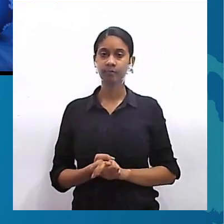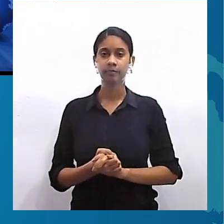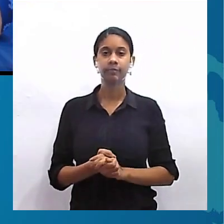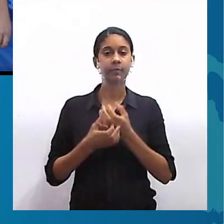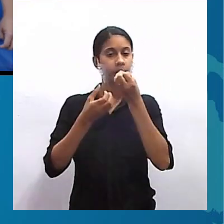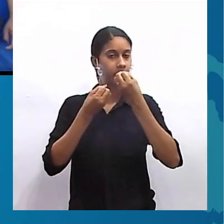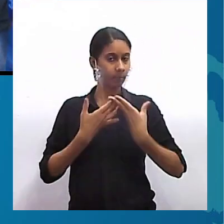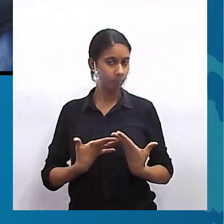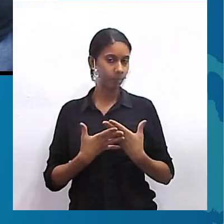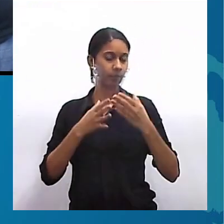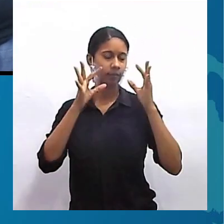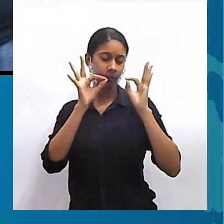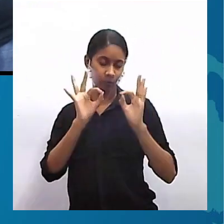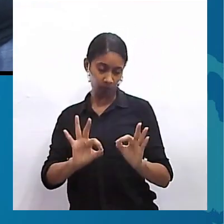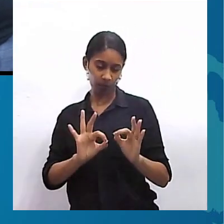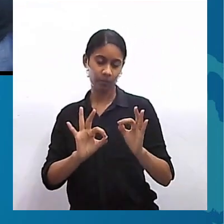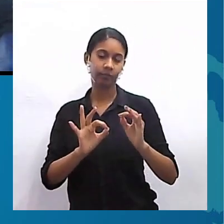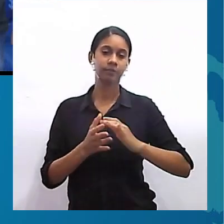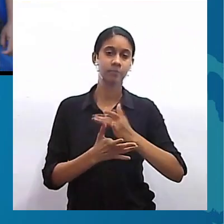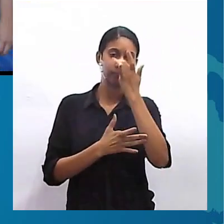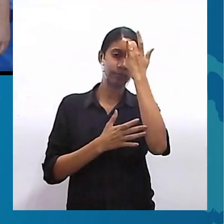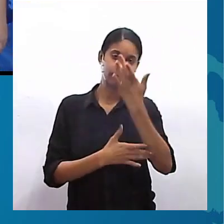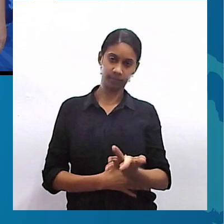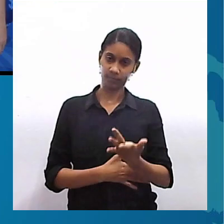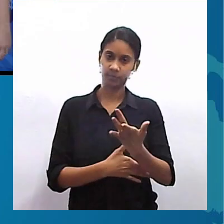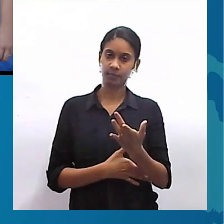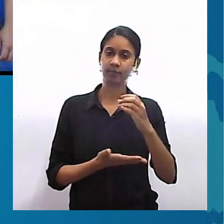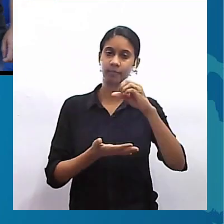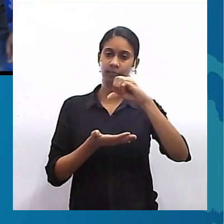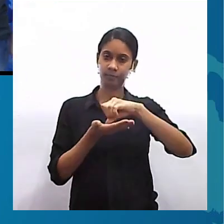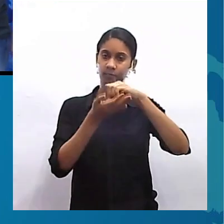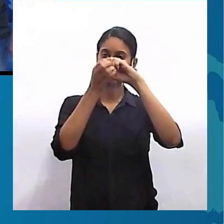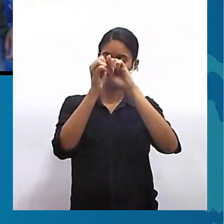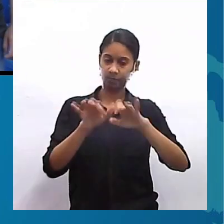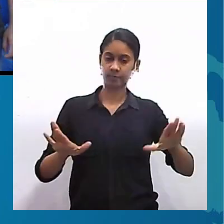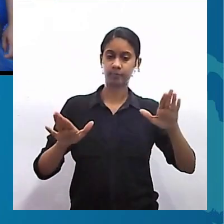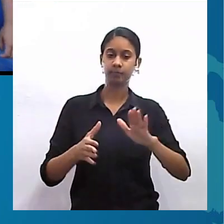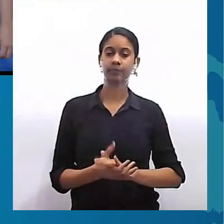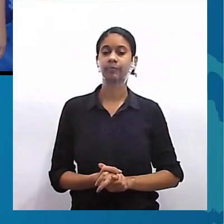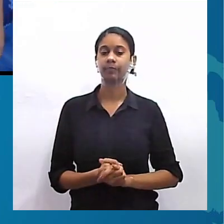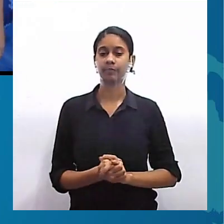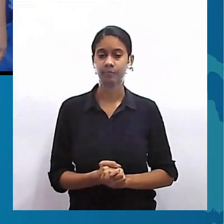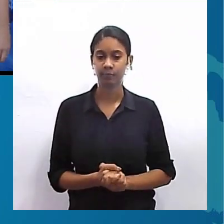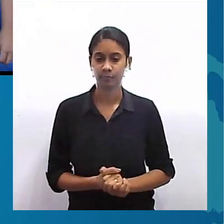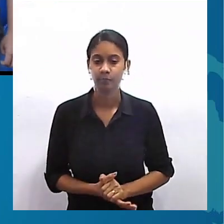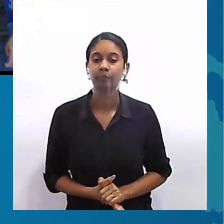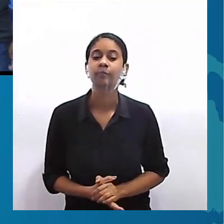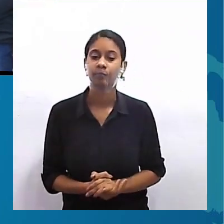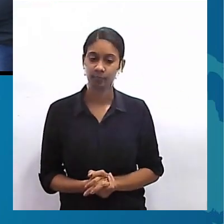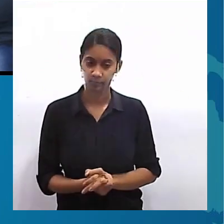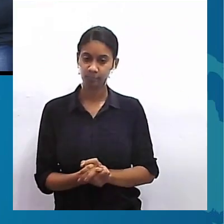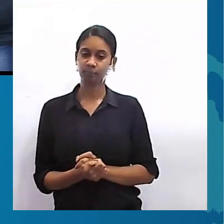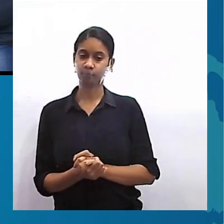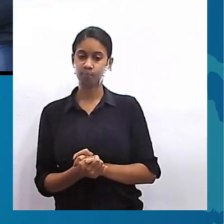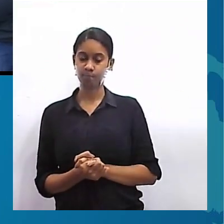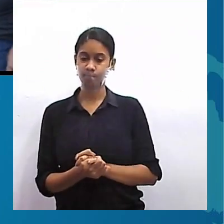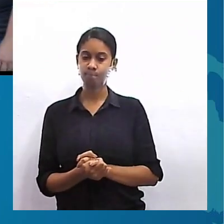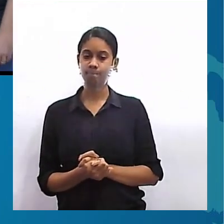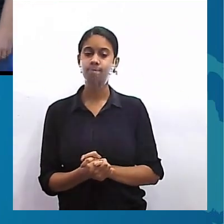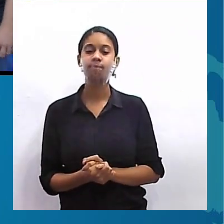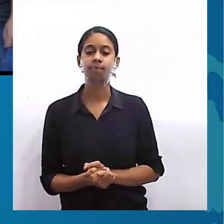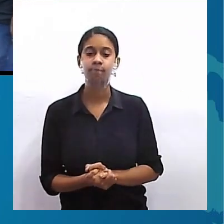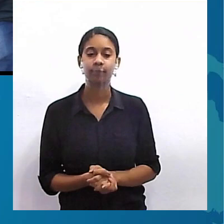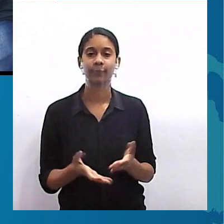boa e ótima e prática um CD. O tópico 5 aí, eu vou passar aqui a palavra para o professor